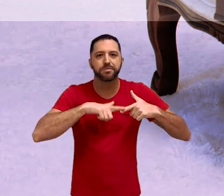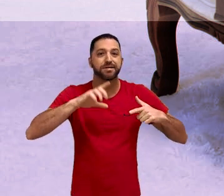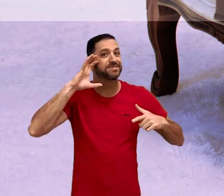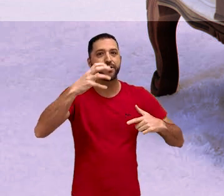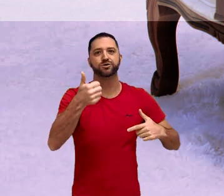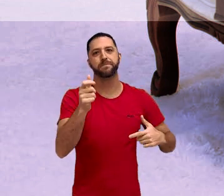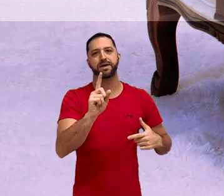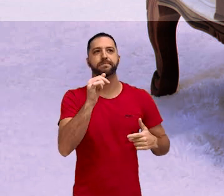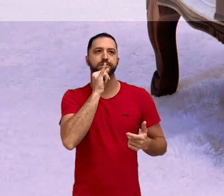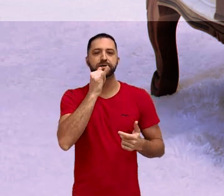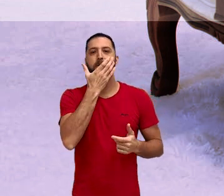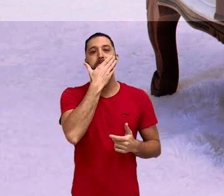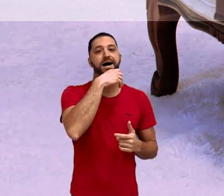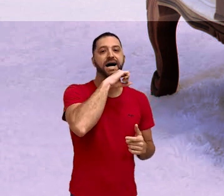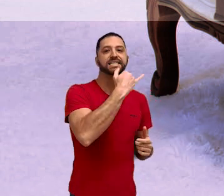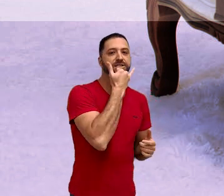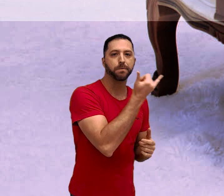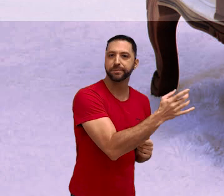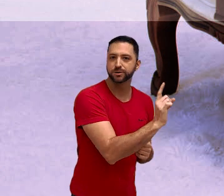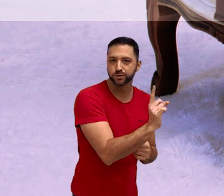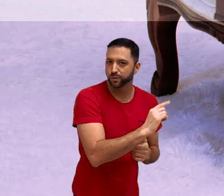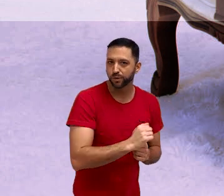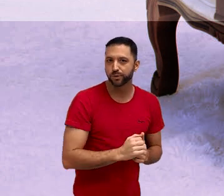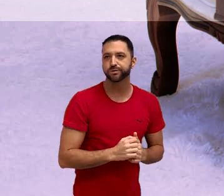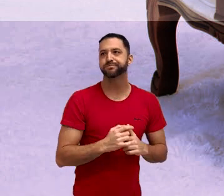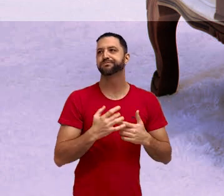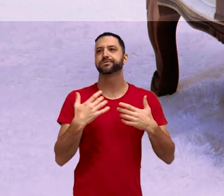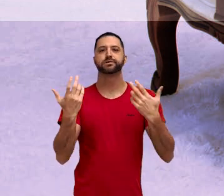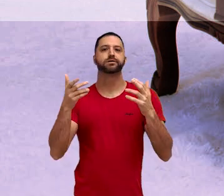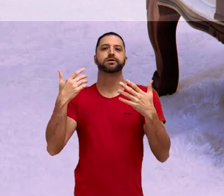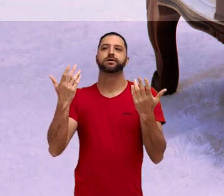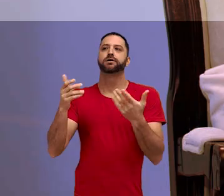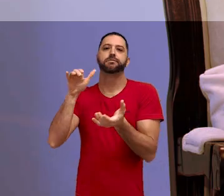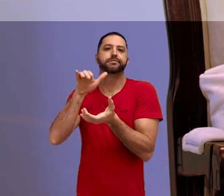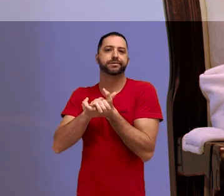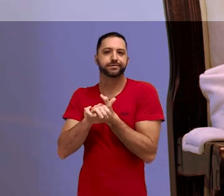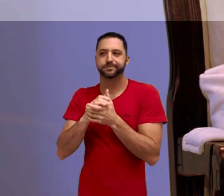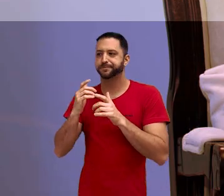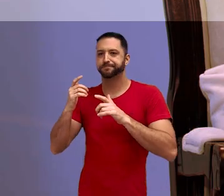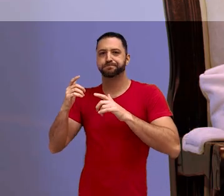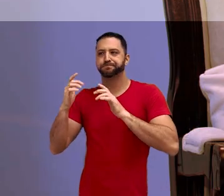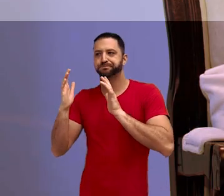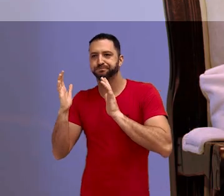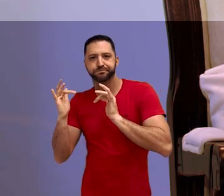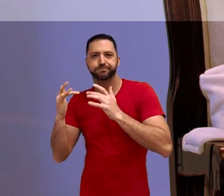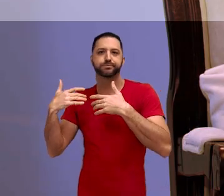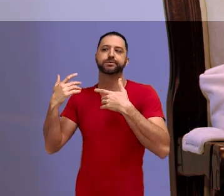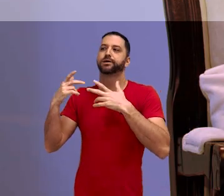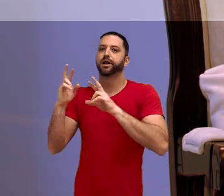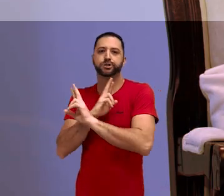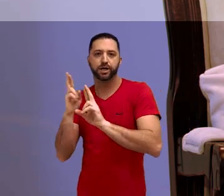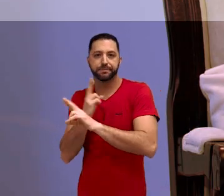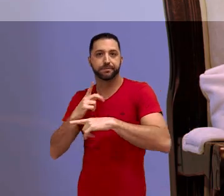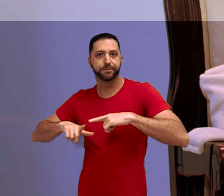era algo que ela não tinha lidado bem, ou seja, perdoar o pai,